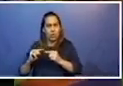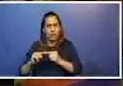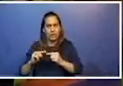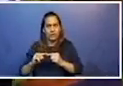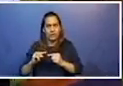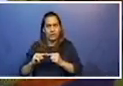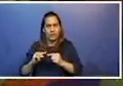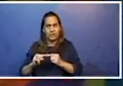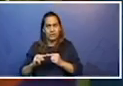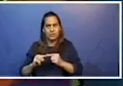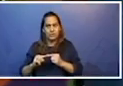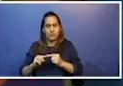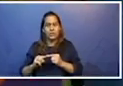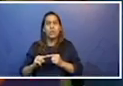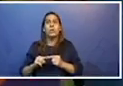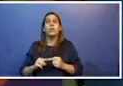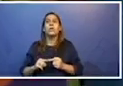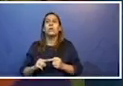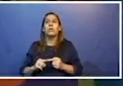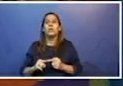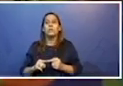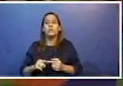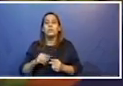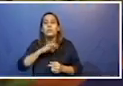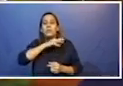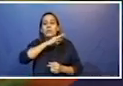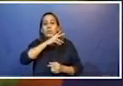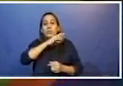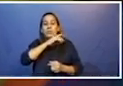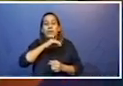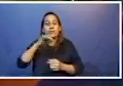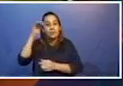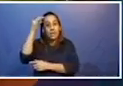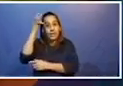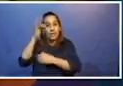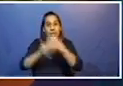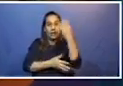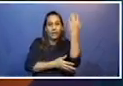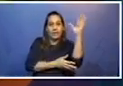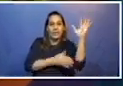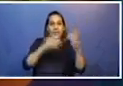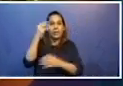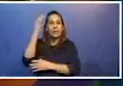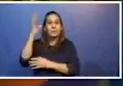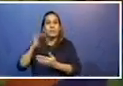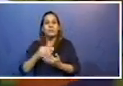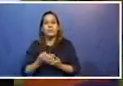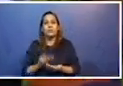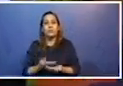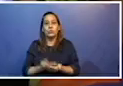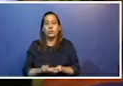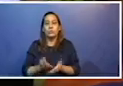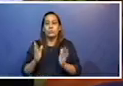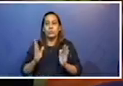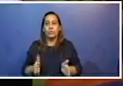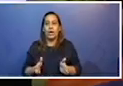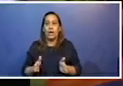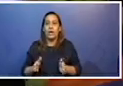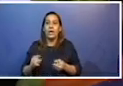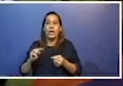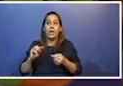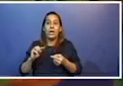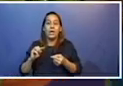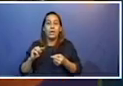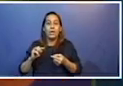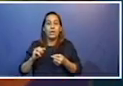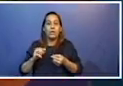à página anterior, de animais e plantas de que nós estudamos até agora. E aí vocês vão fazer um